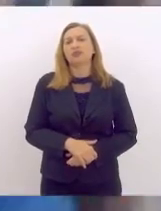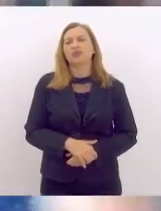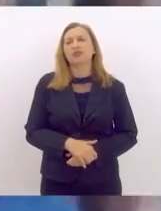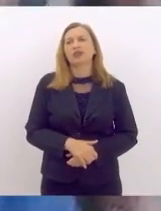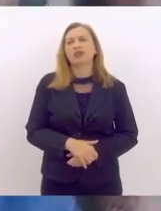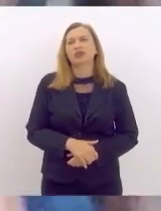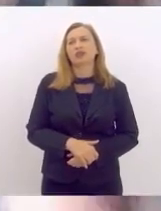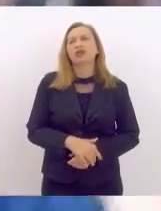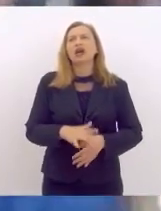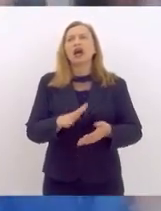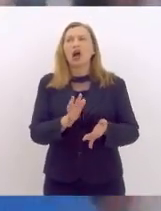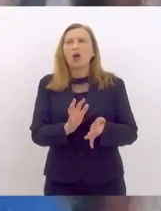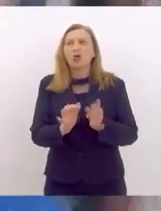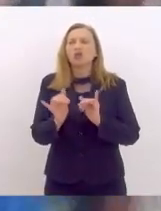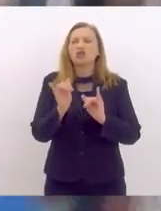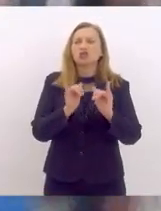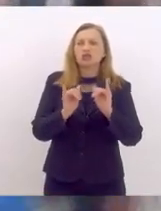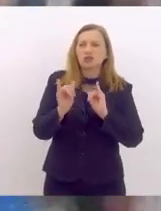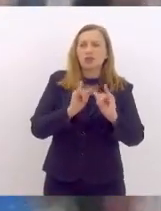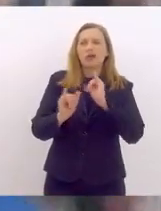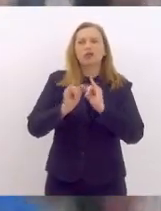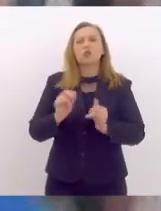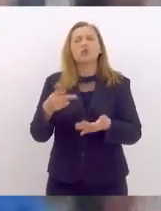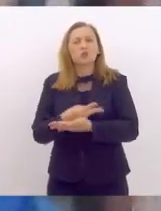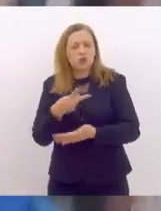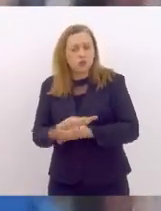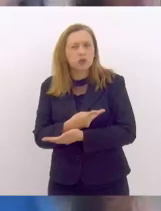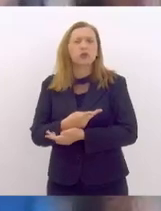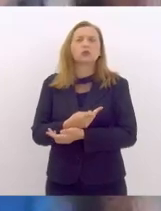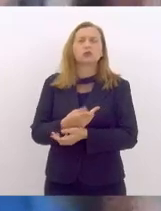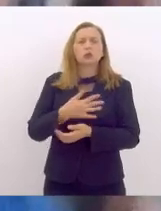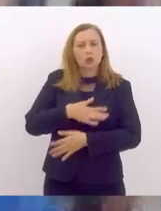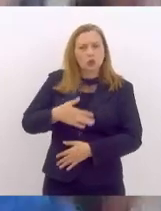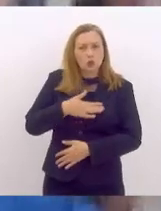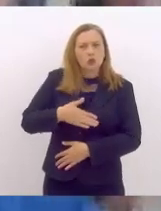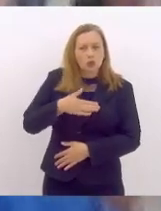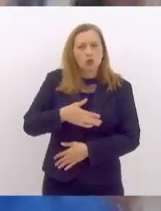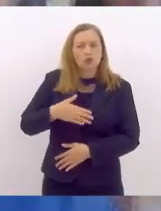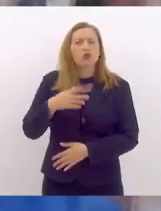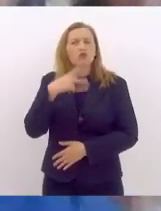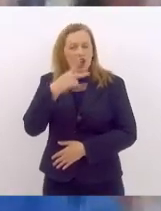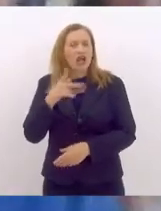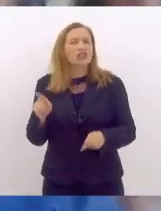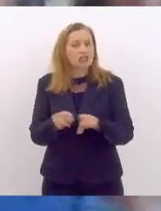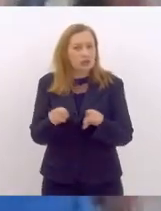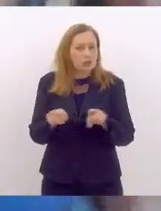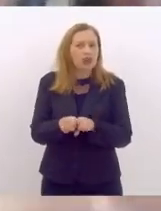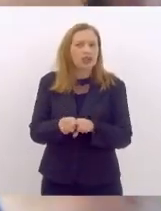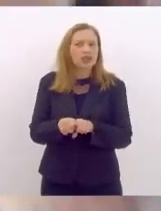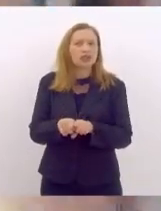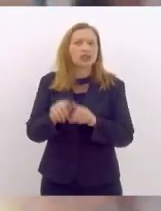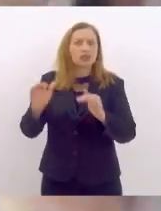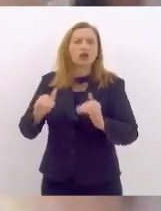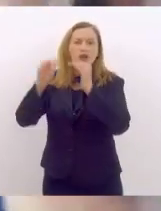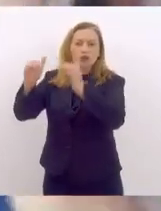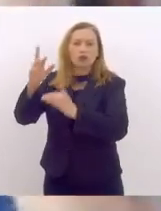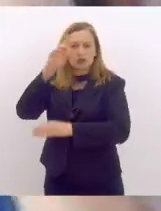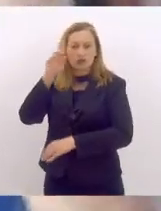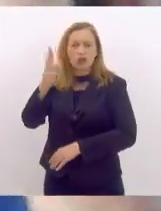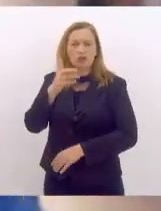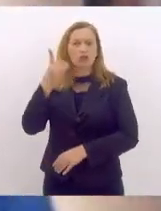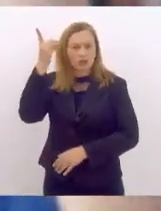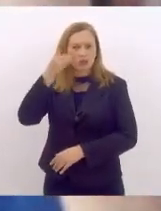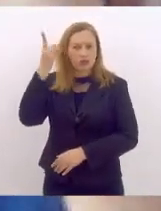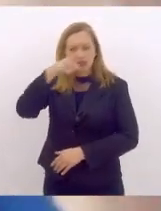estofamentos cambada de atravessado aí então eu gostaria de pontuar isso também Vossa Excelência